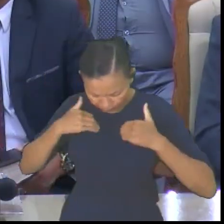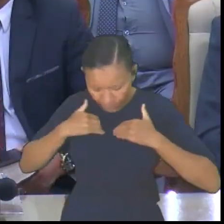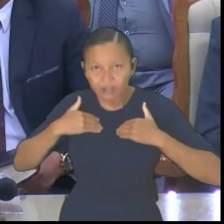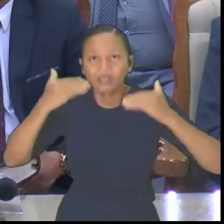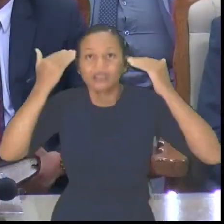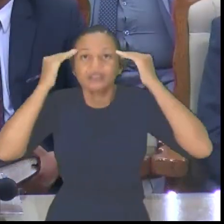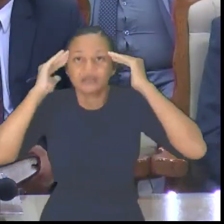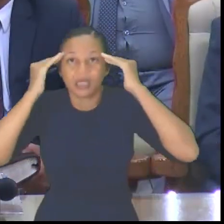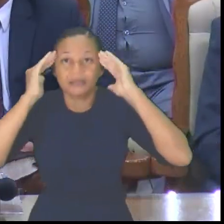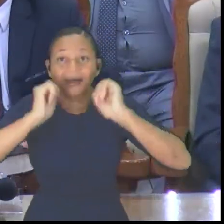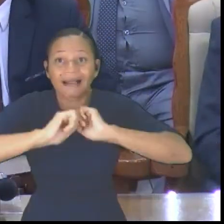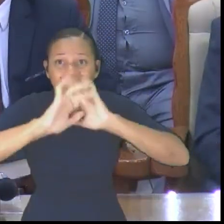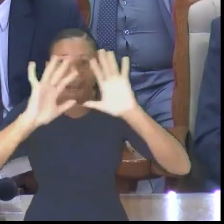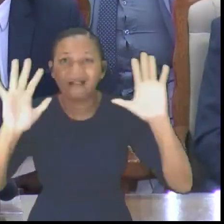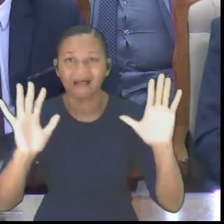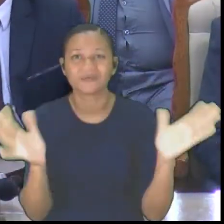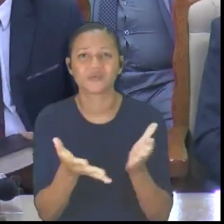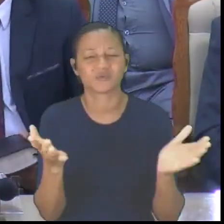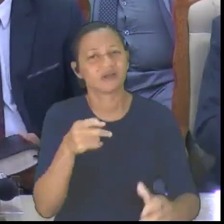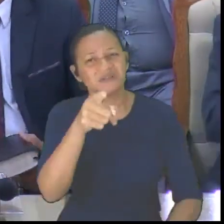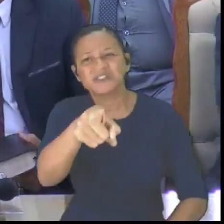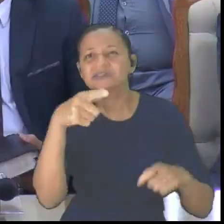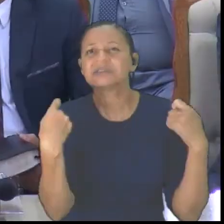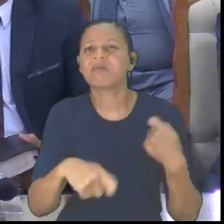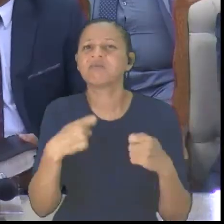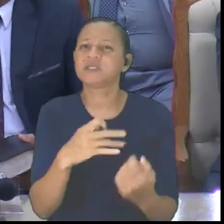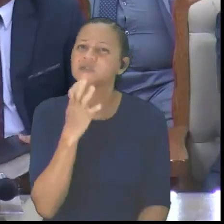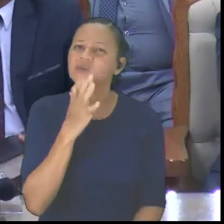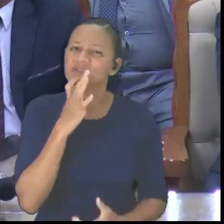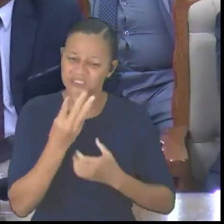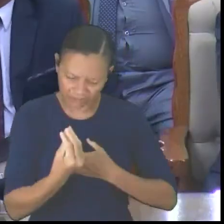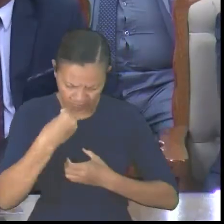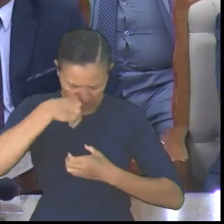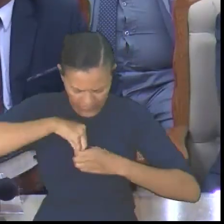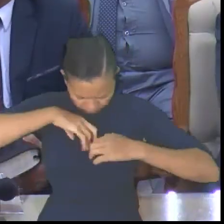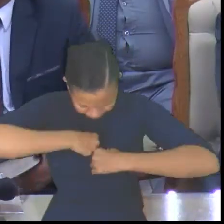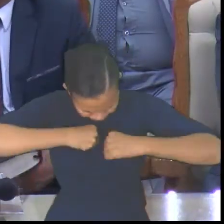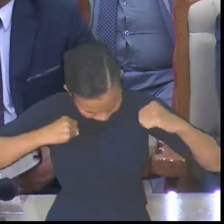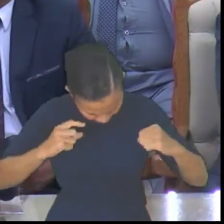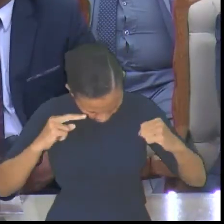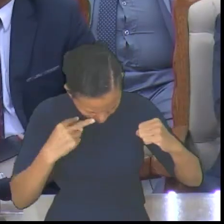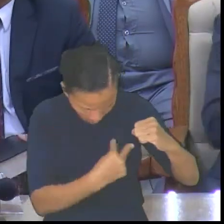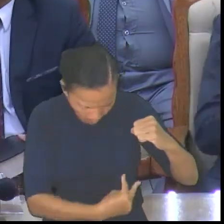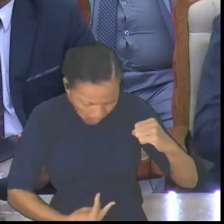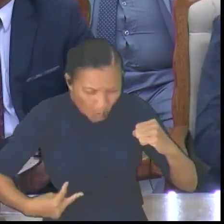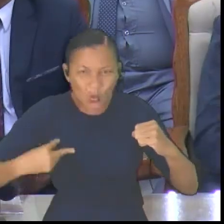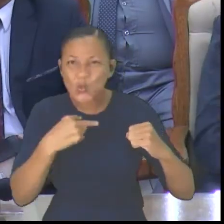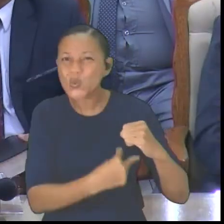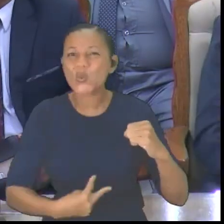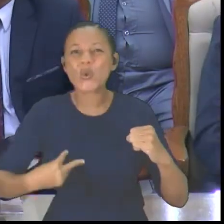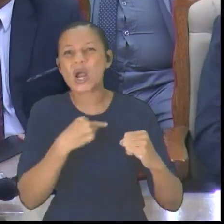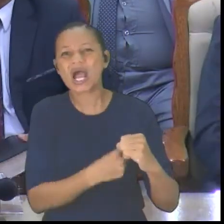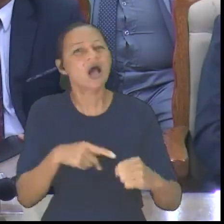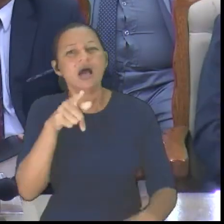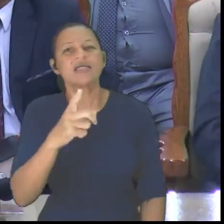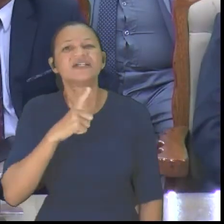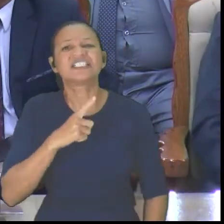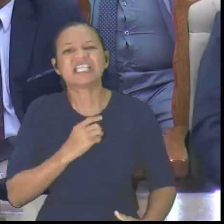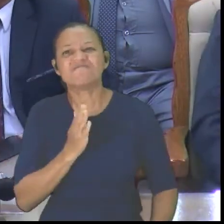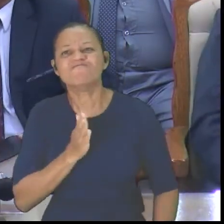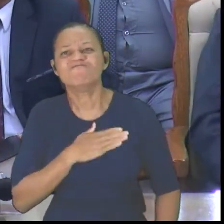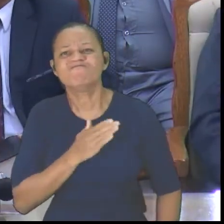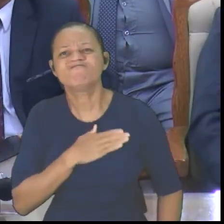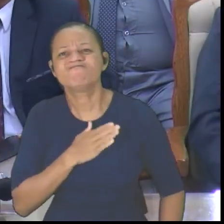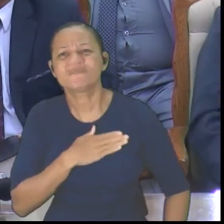Entenda isso. Você tem que conhecer o seu interior, o que carrega aqui